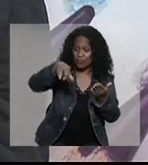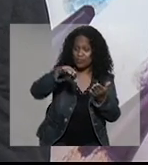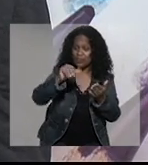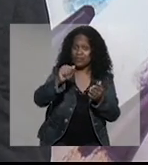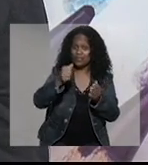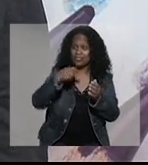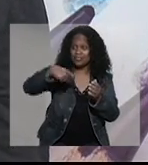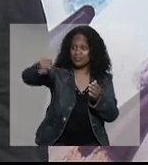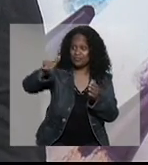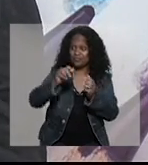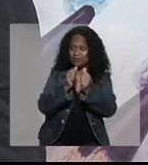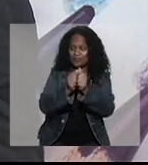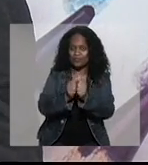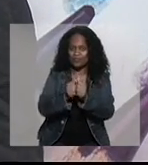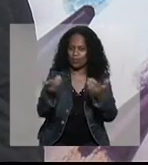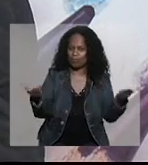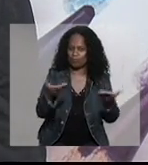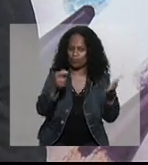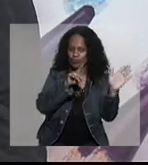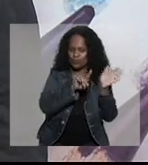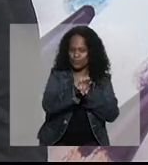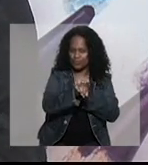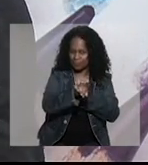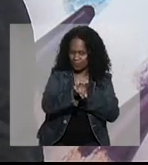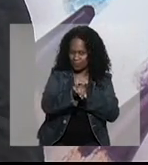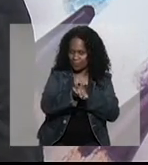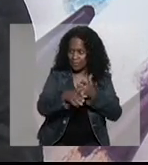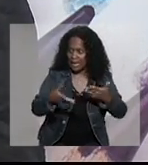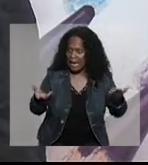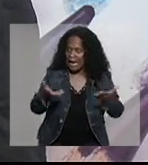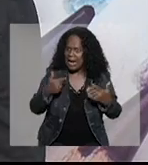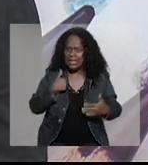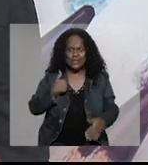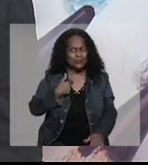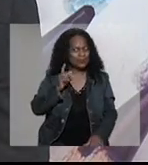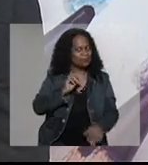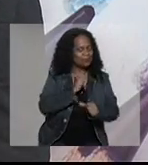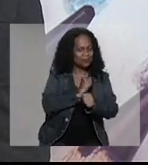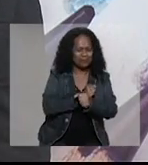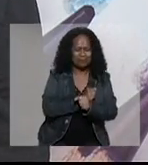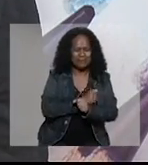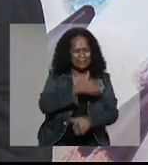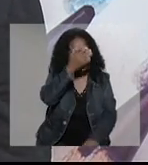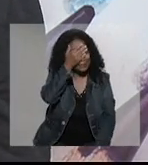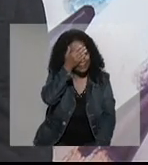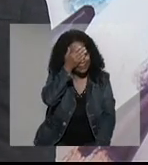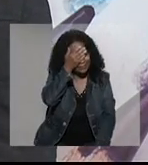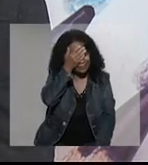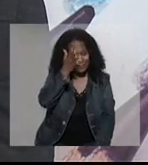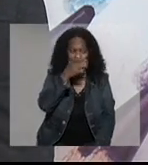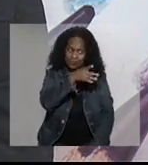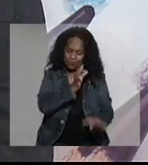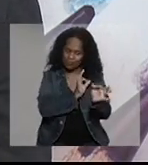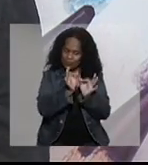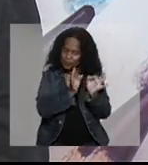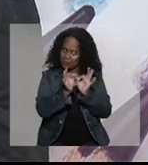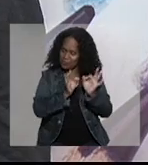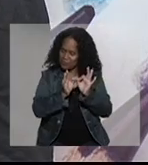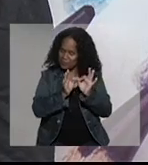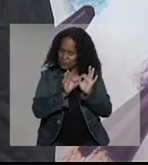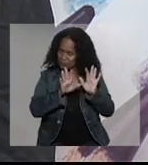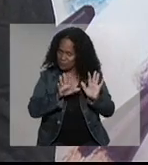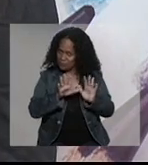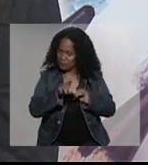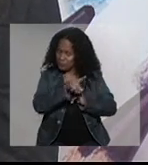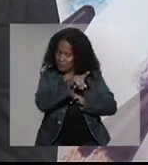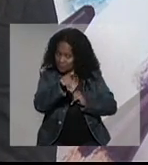outras. E aí vou lançar a pergunta que todo mundo fala assim, pô, Daniela, tu me perguntou isso no programa, não estava esperando. Então eu estou falando isso para eles irem se preparando. Ai, meu